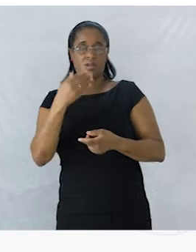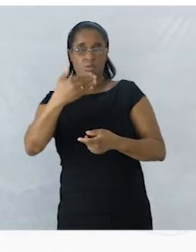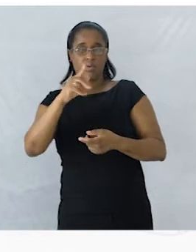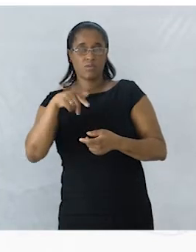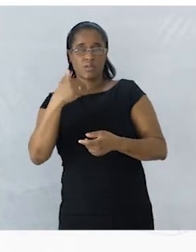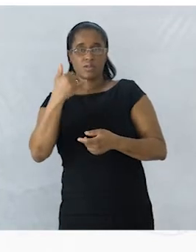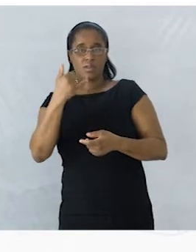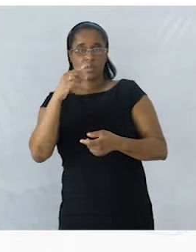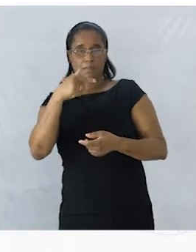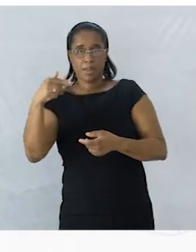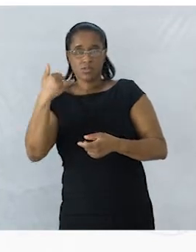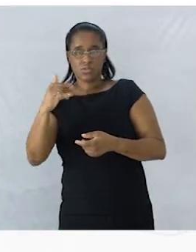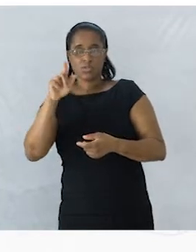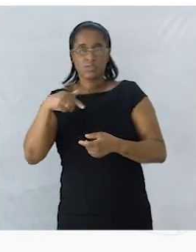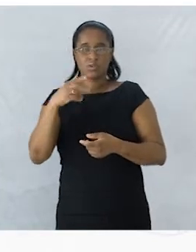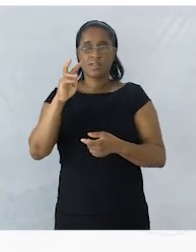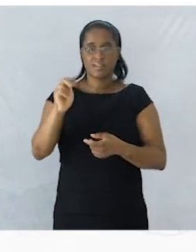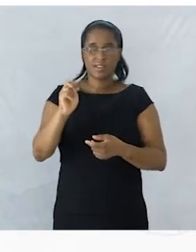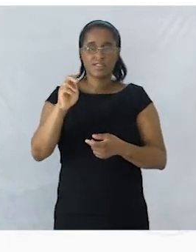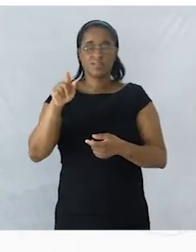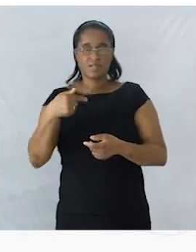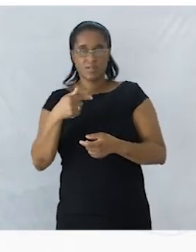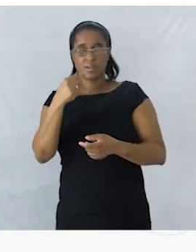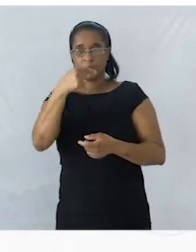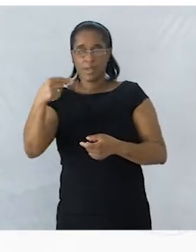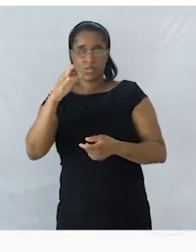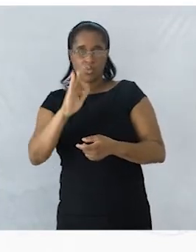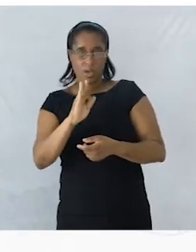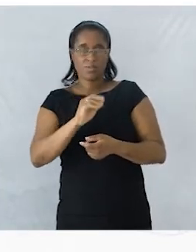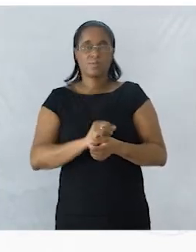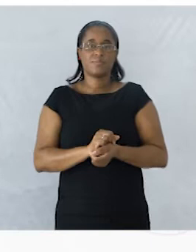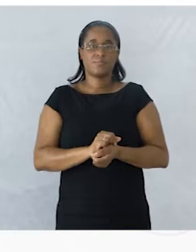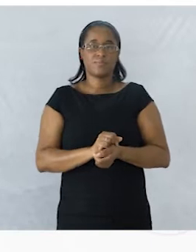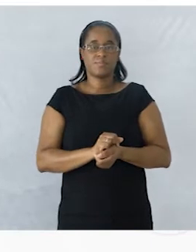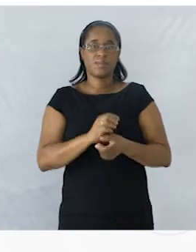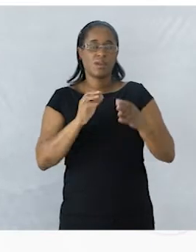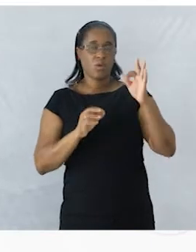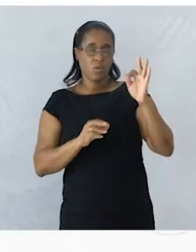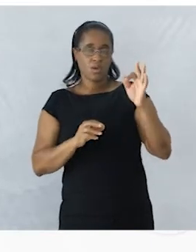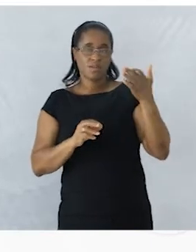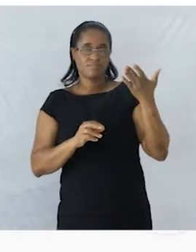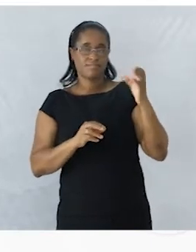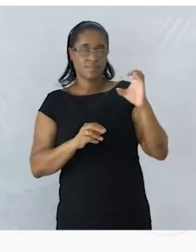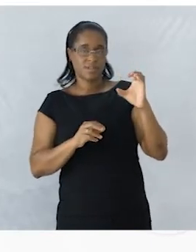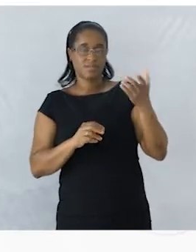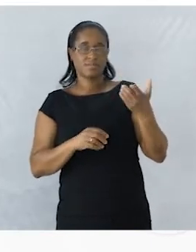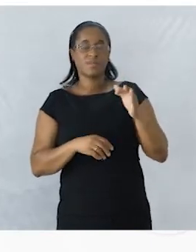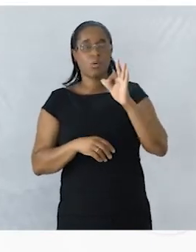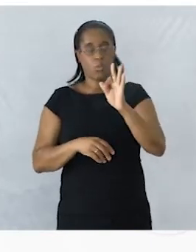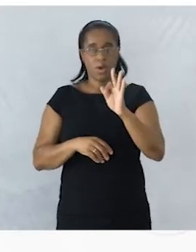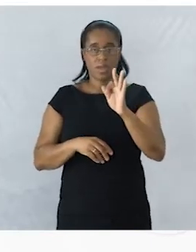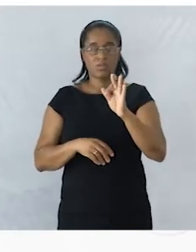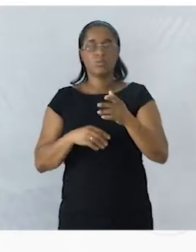menos 2, 3, e menos 4. 4 pertence